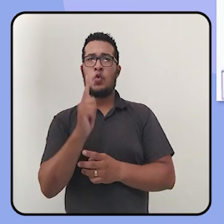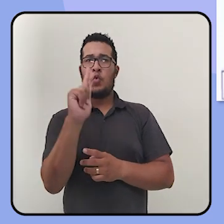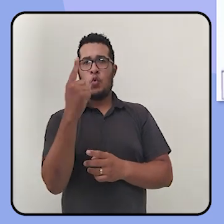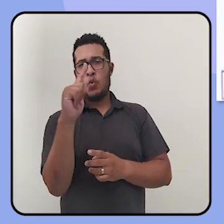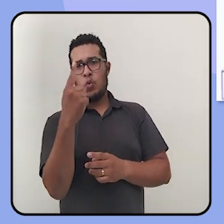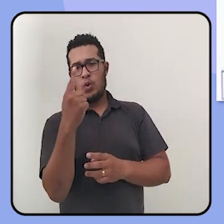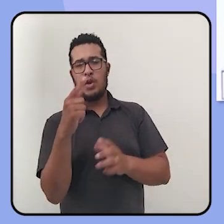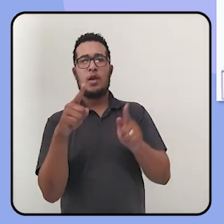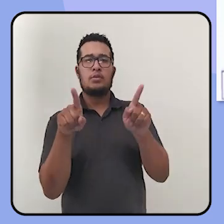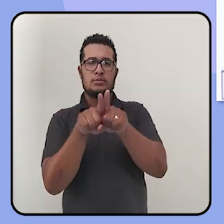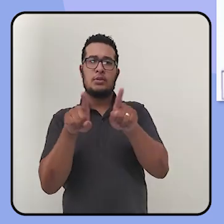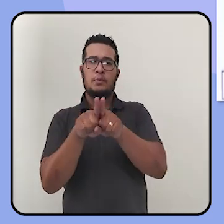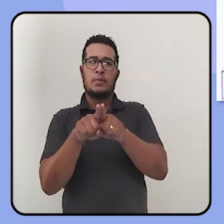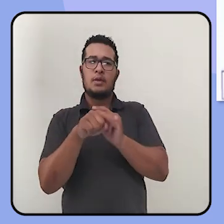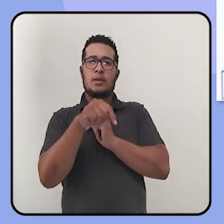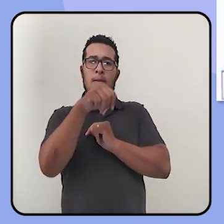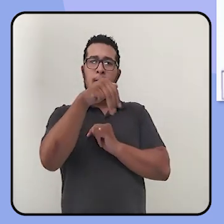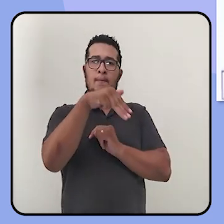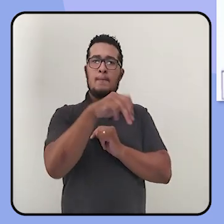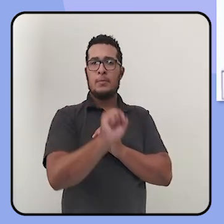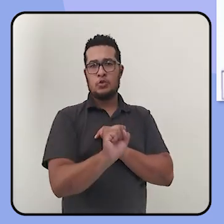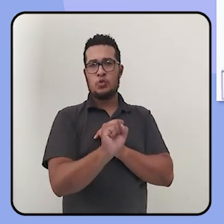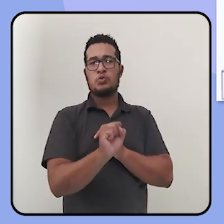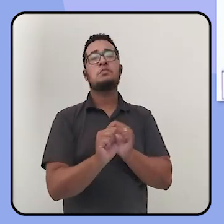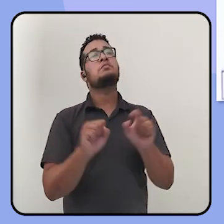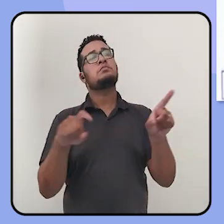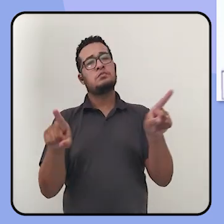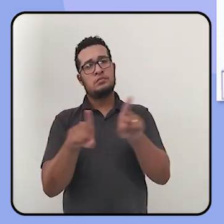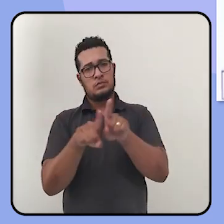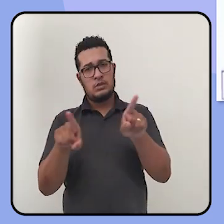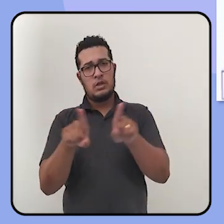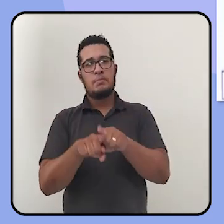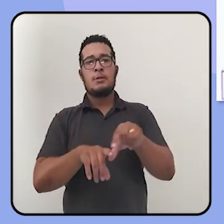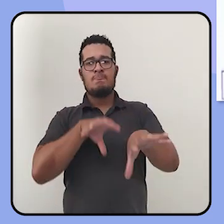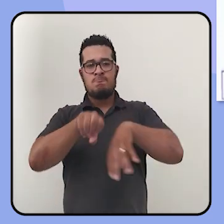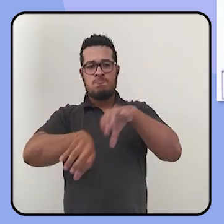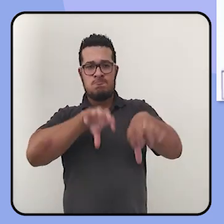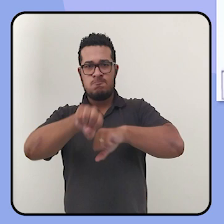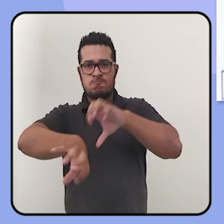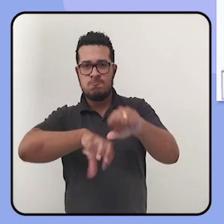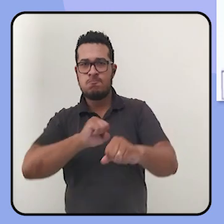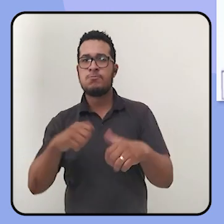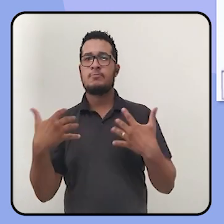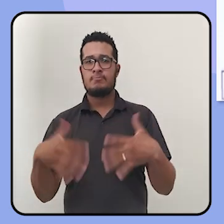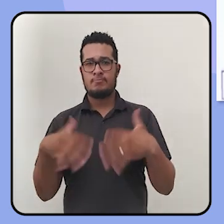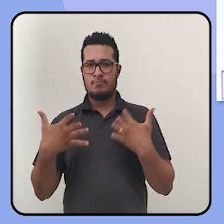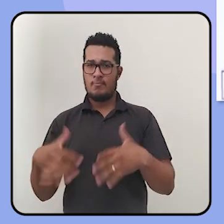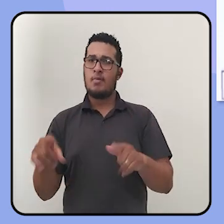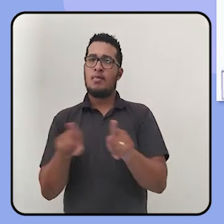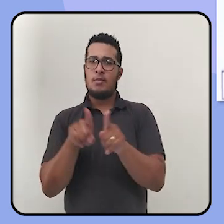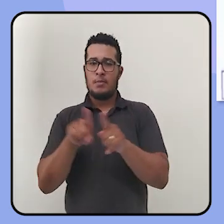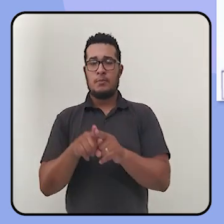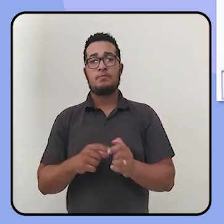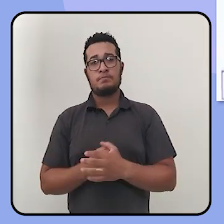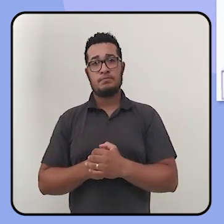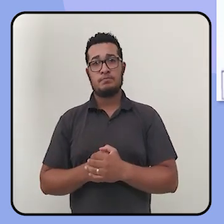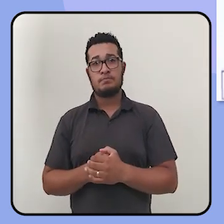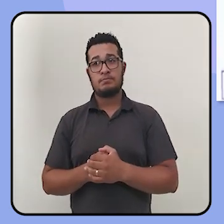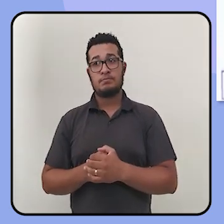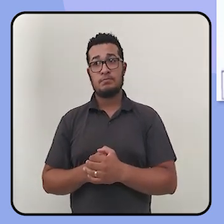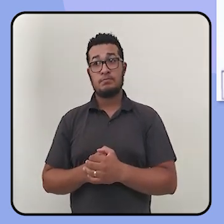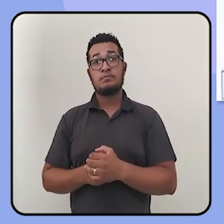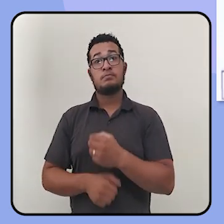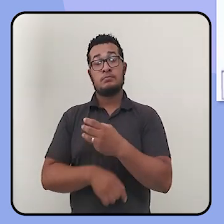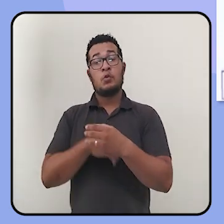da Sibéria, na Rússia, e de lá eles atravessaram o Estreito de Bering. Essa região, na última